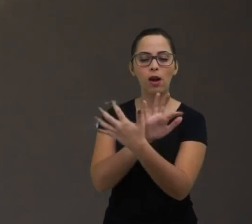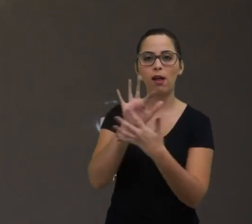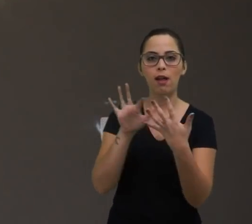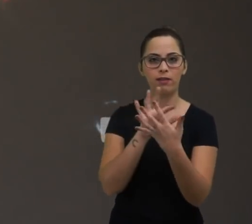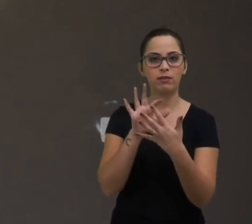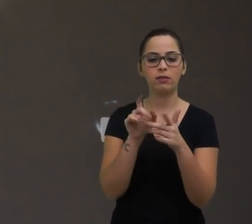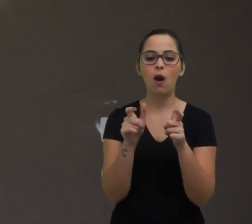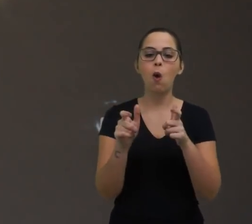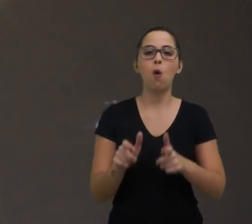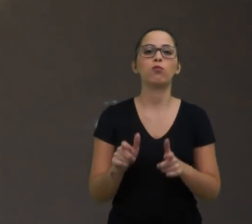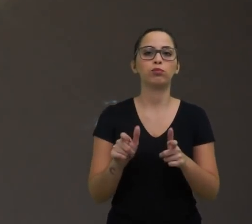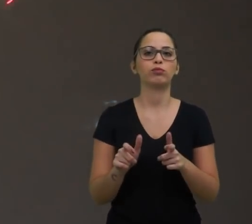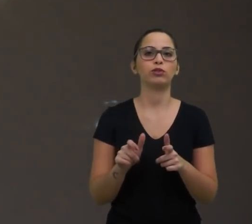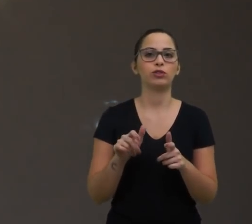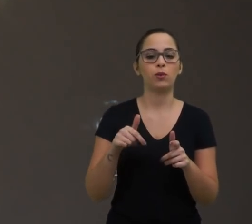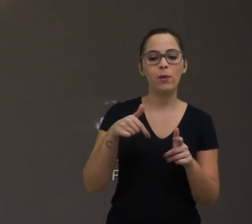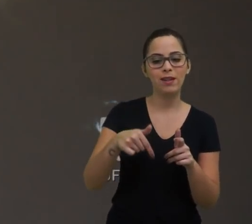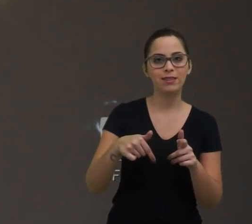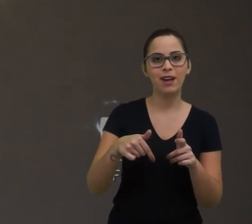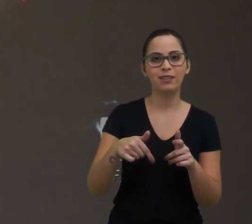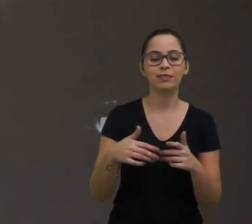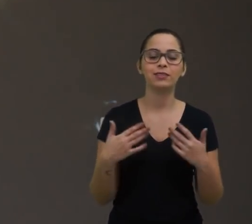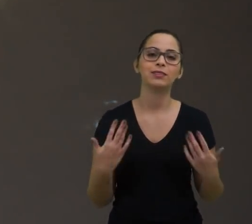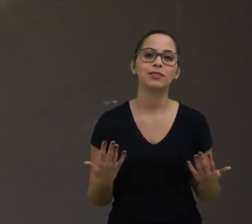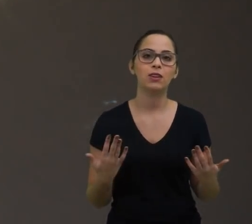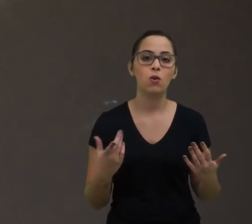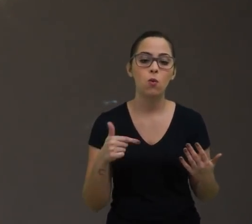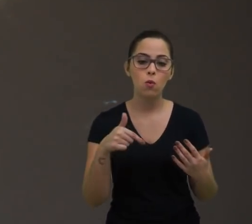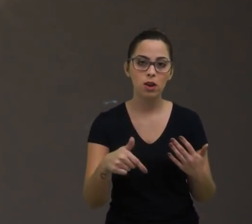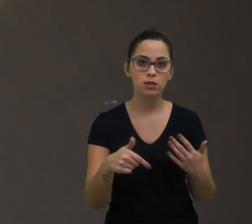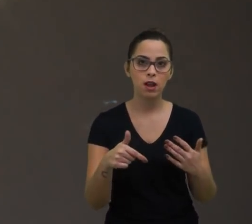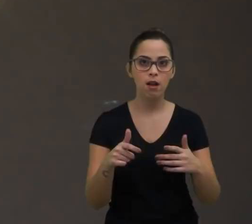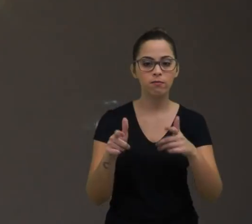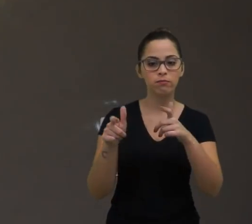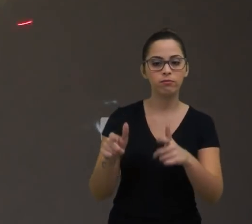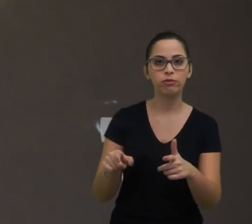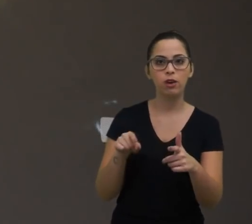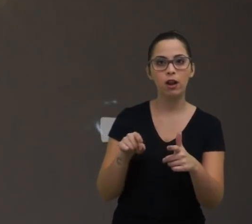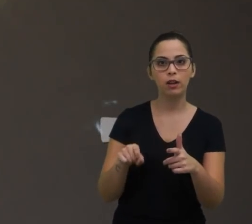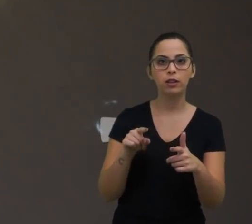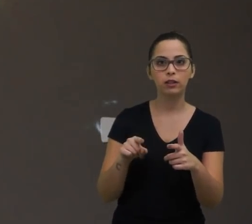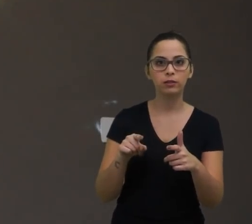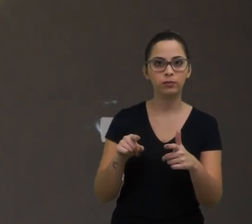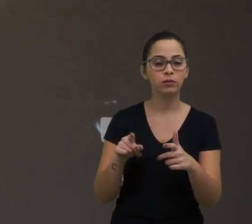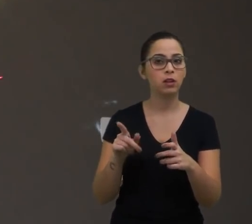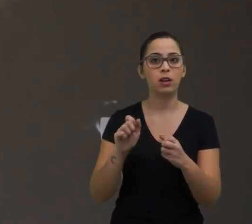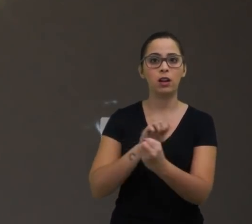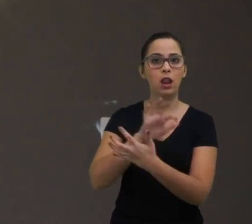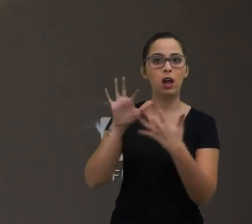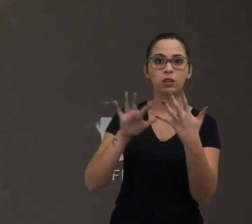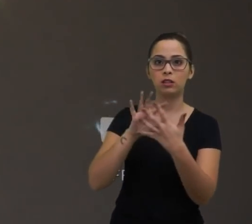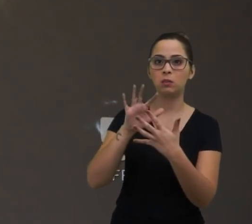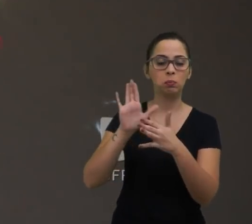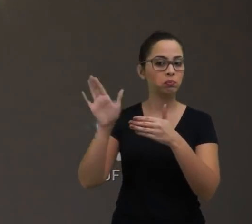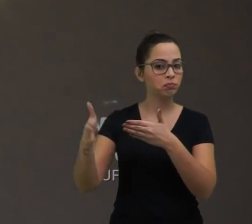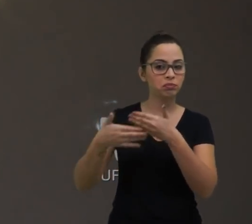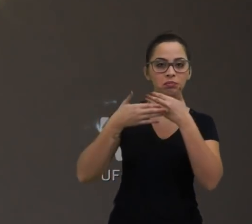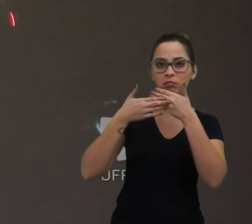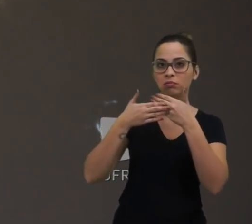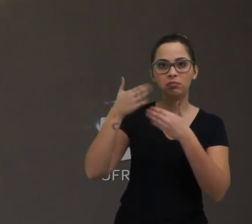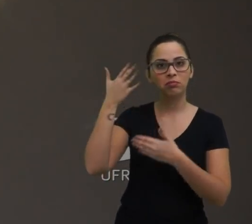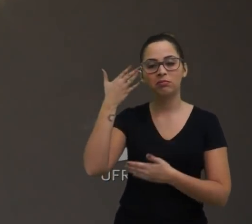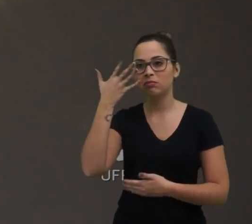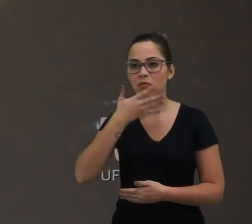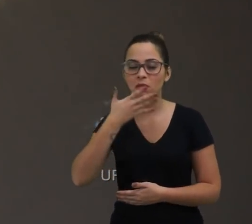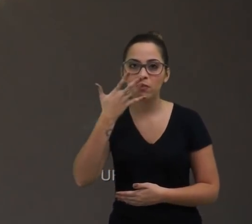consigo enxergar que tem uma galáxia aqui. Tá? Vê que não dá nem... o tamanho dessas duas imagens é igual, então